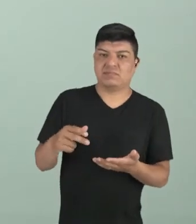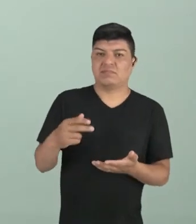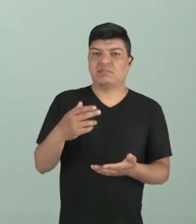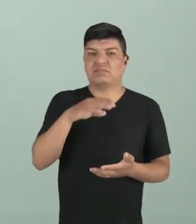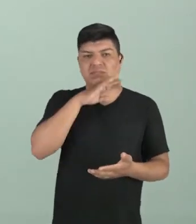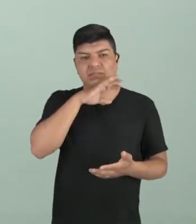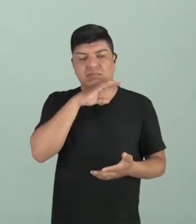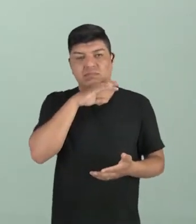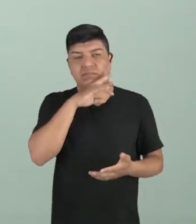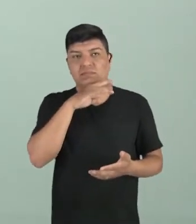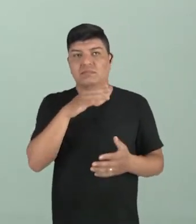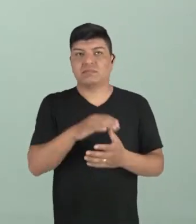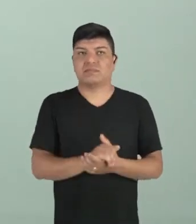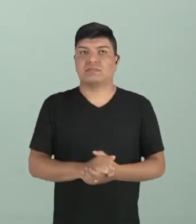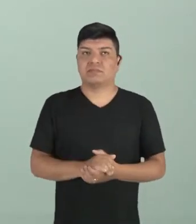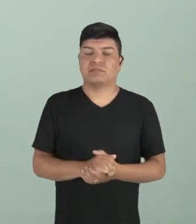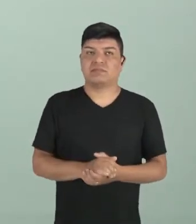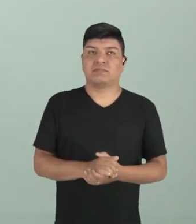enfim, né?